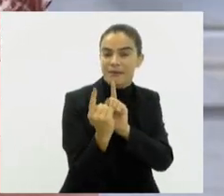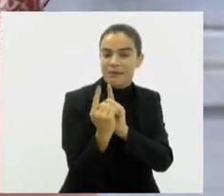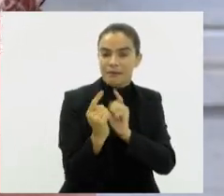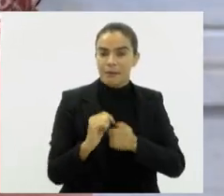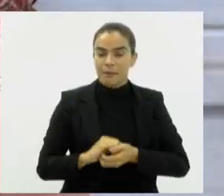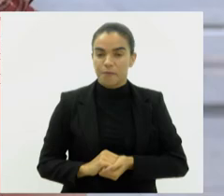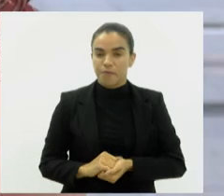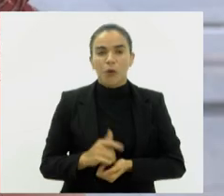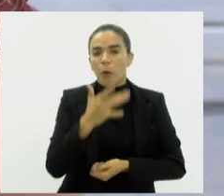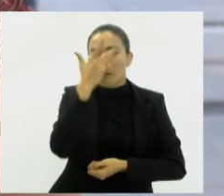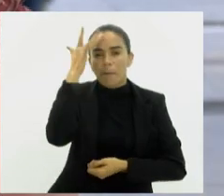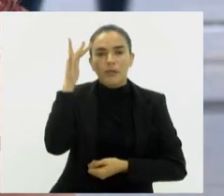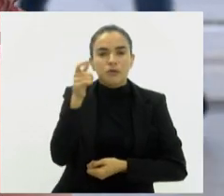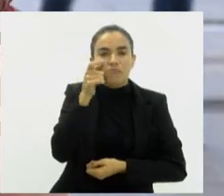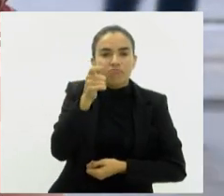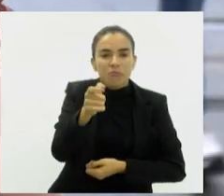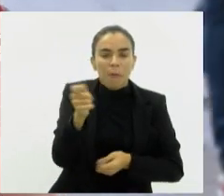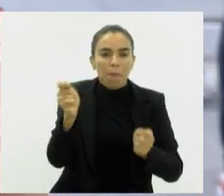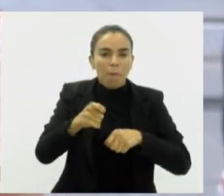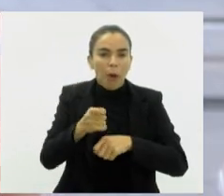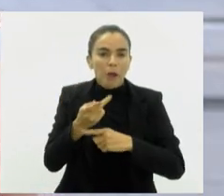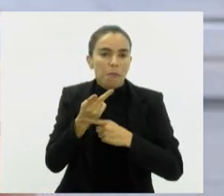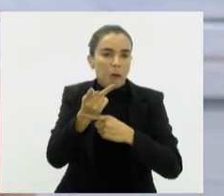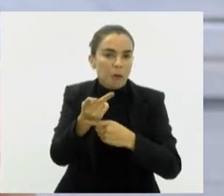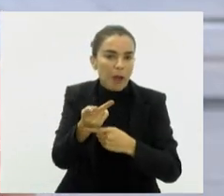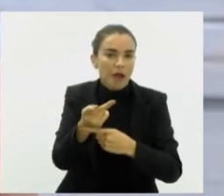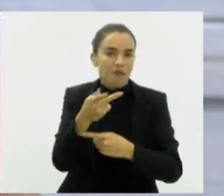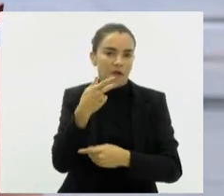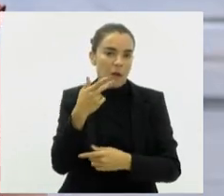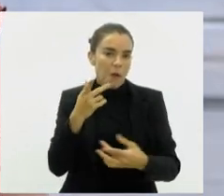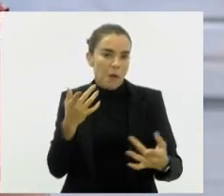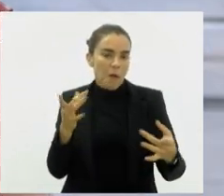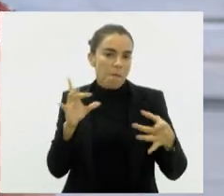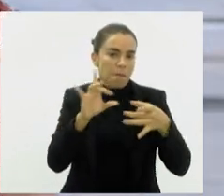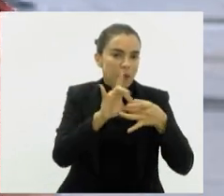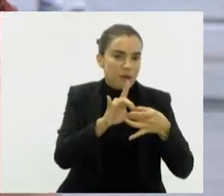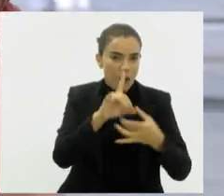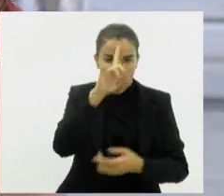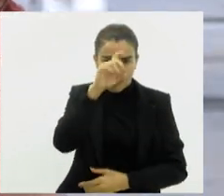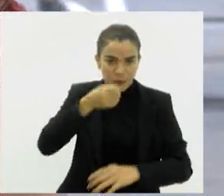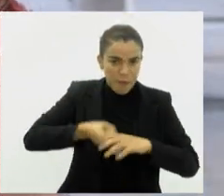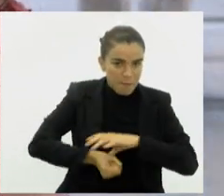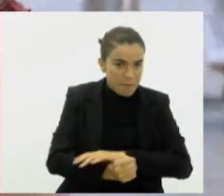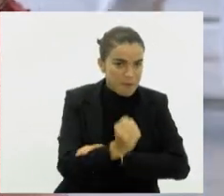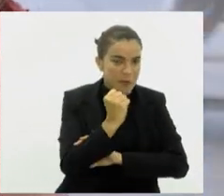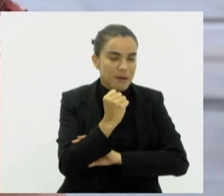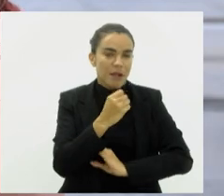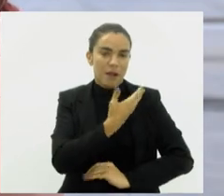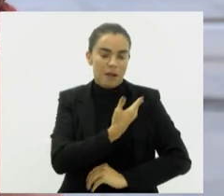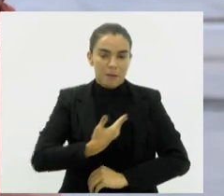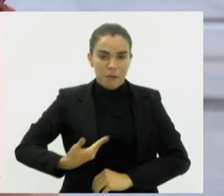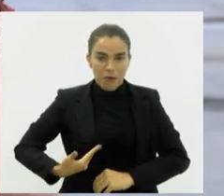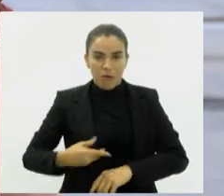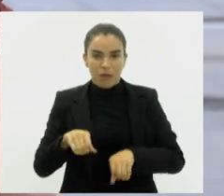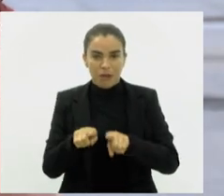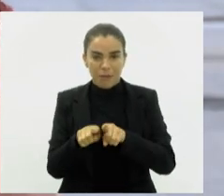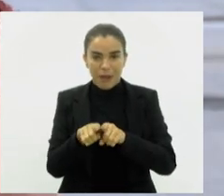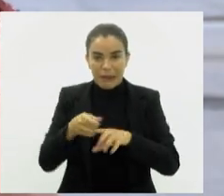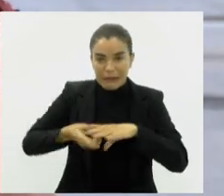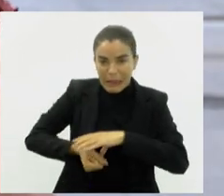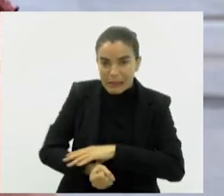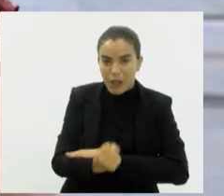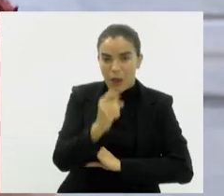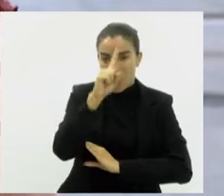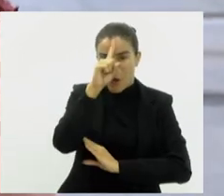como um interessado pode ter acesso ao AmbiDown também? Você falou dessas parcerias com a maternidade, dos próprios recém-nascidos no Hospital